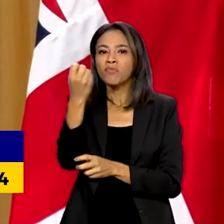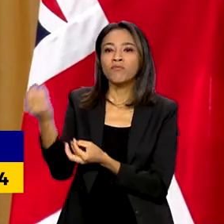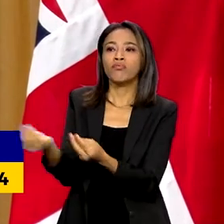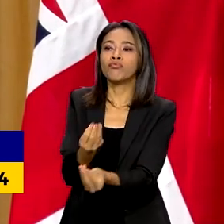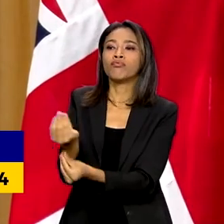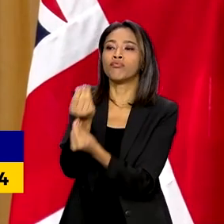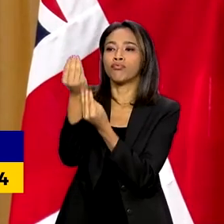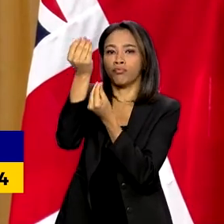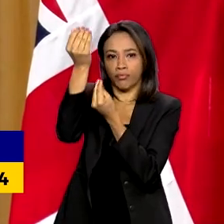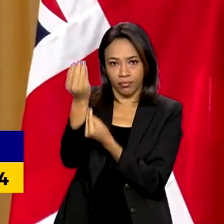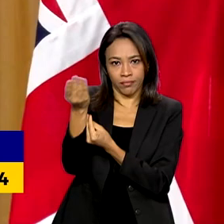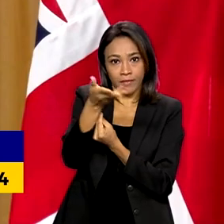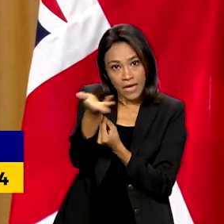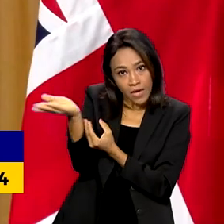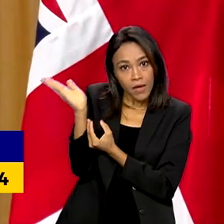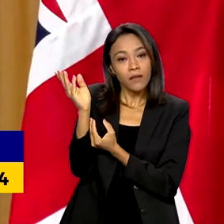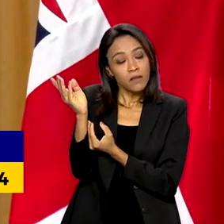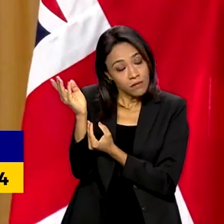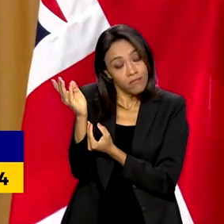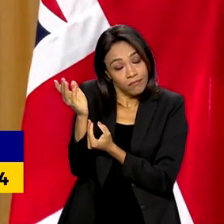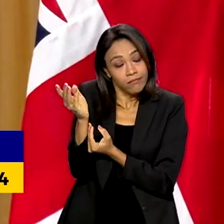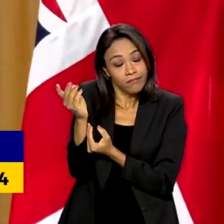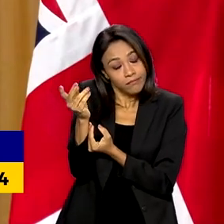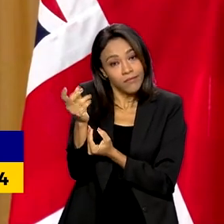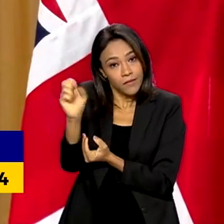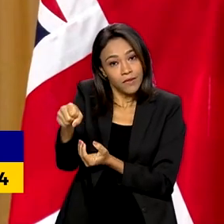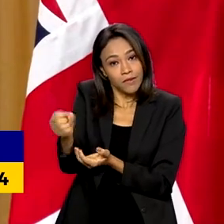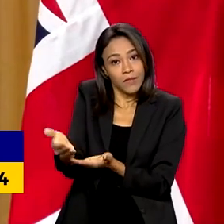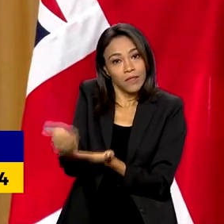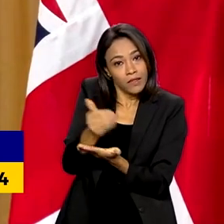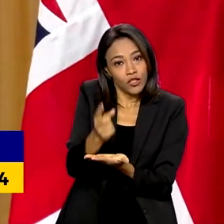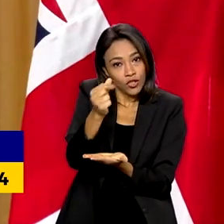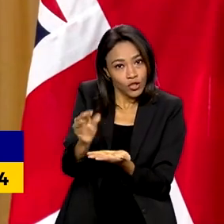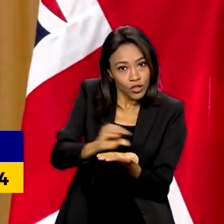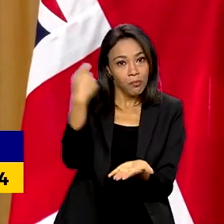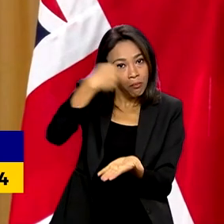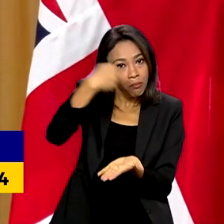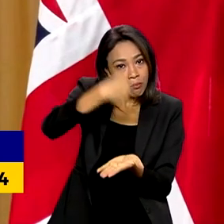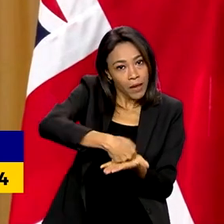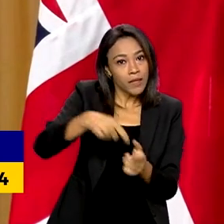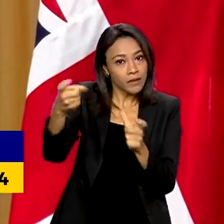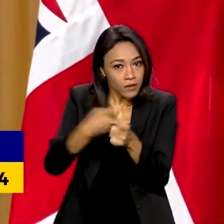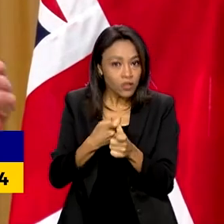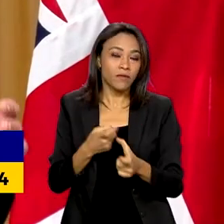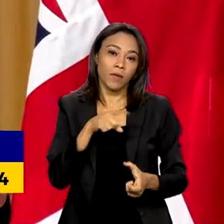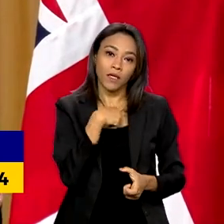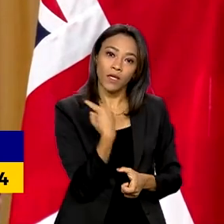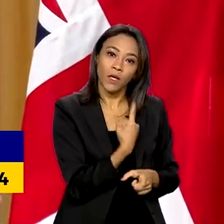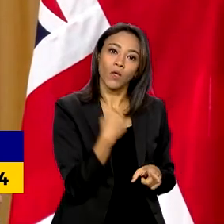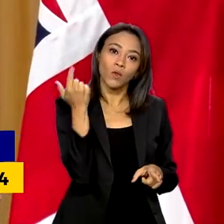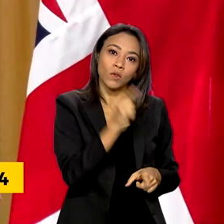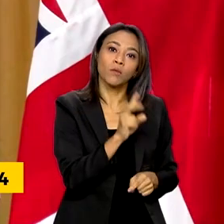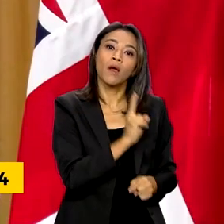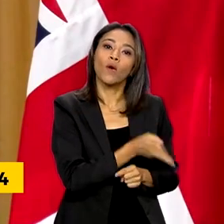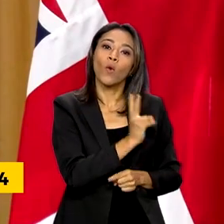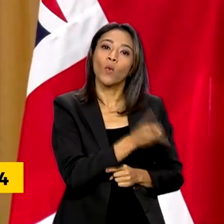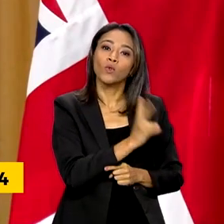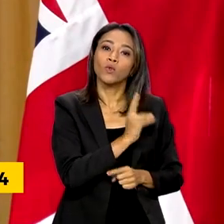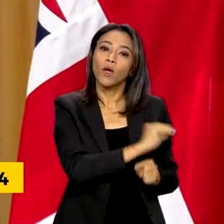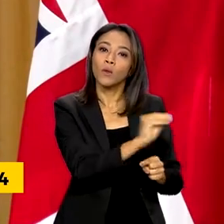carbônico e portanto eles têm que adiantar o recurso dessa dívida que a gente possa preservar a nossa